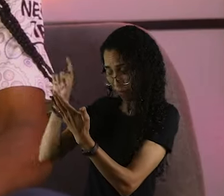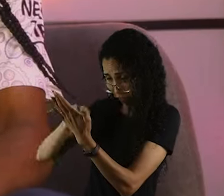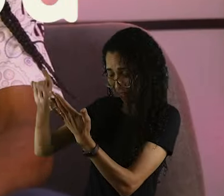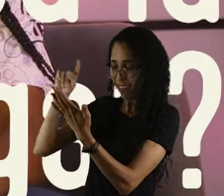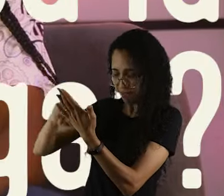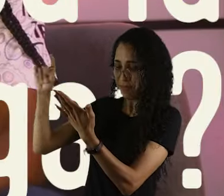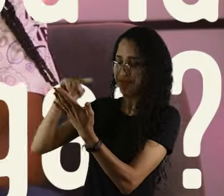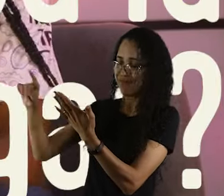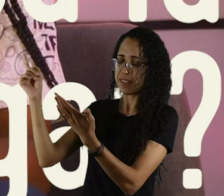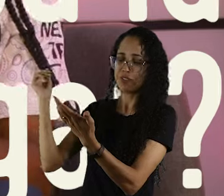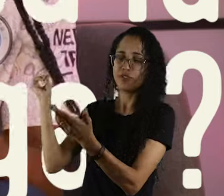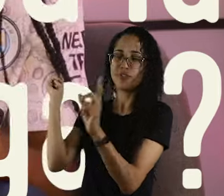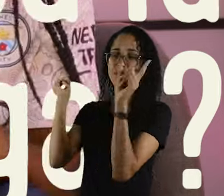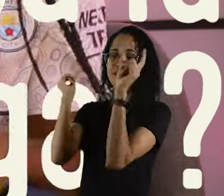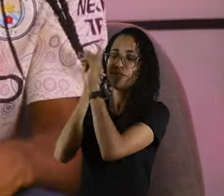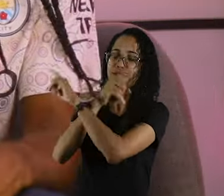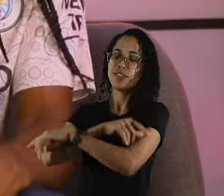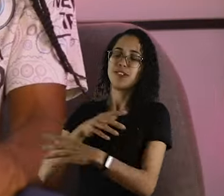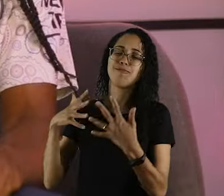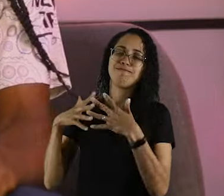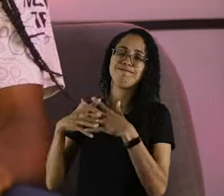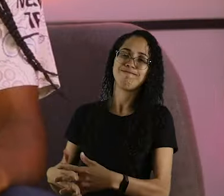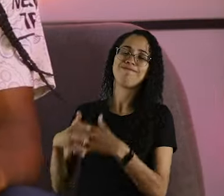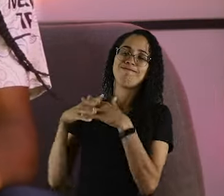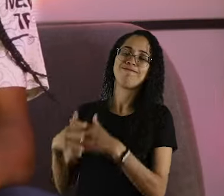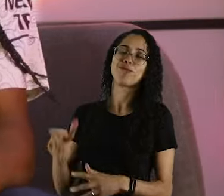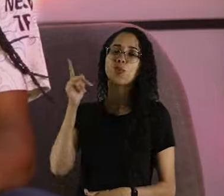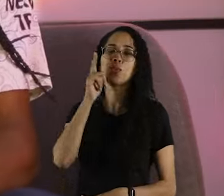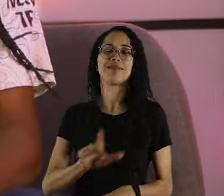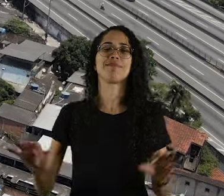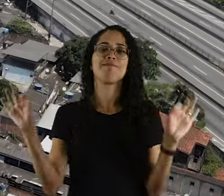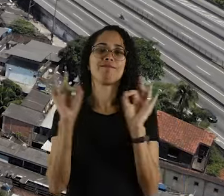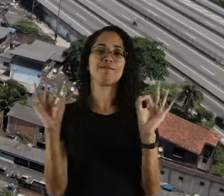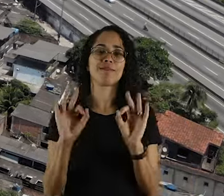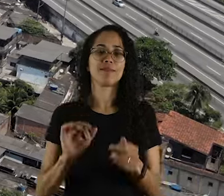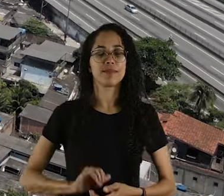qual era o atalho que eu ia pegar pra chegar? Eu fiquei perdida nisso e não consegui.